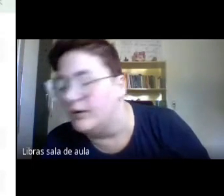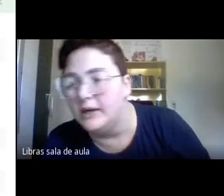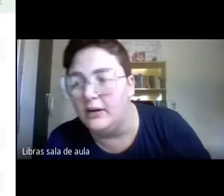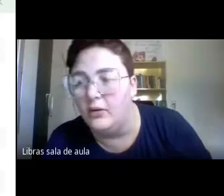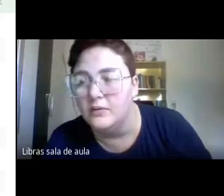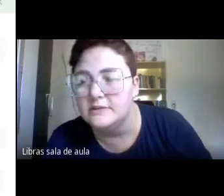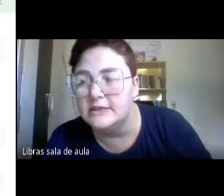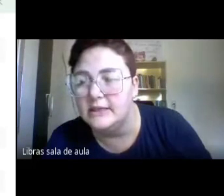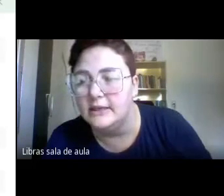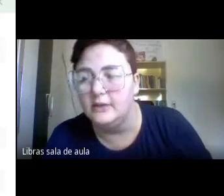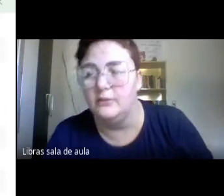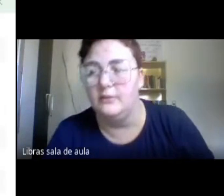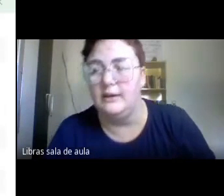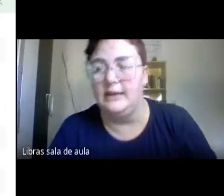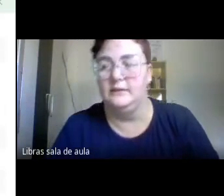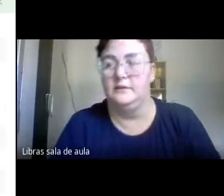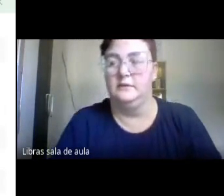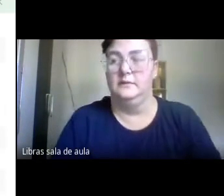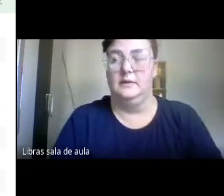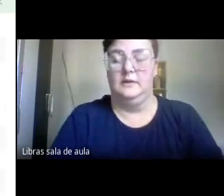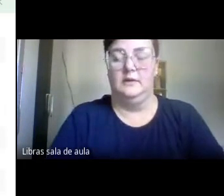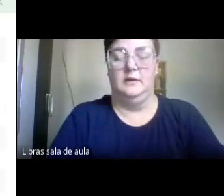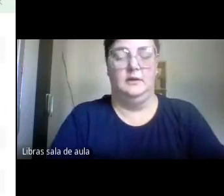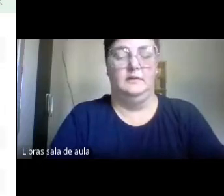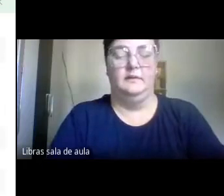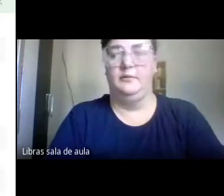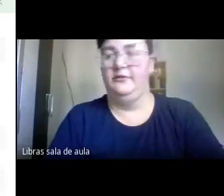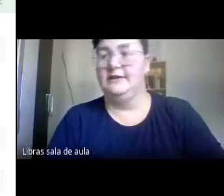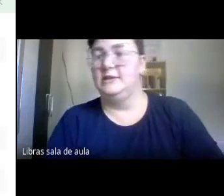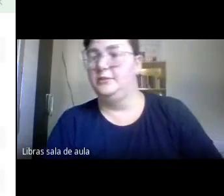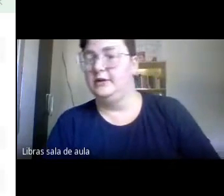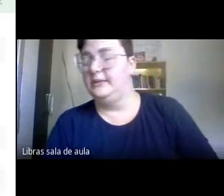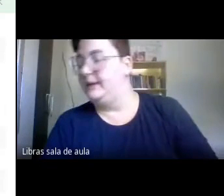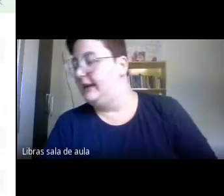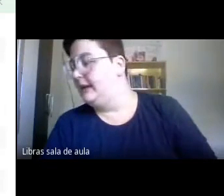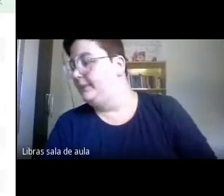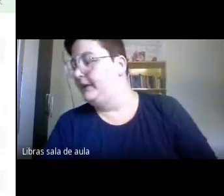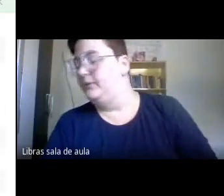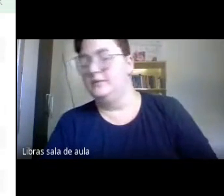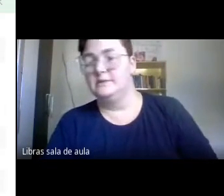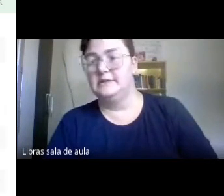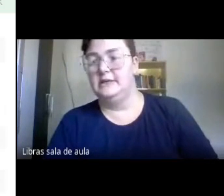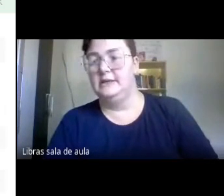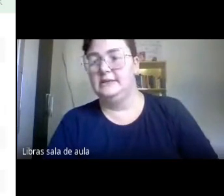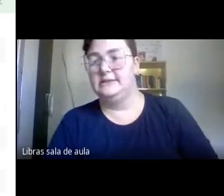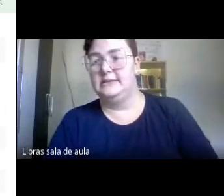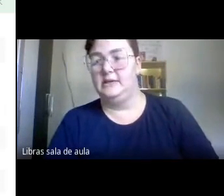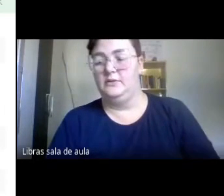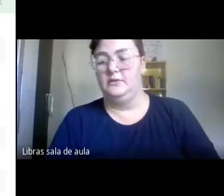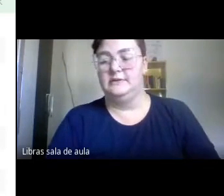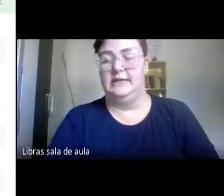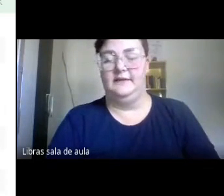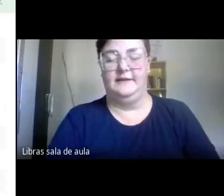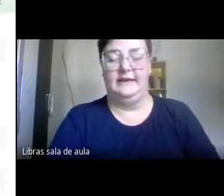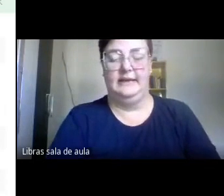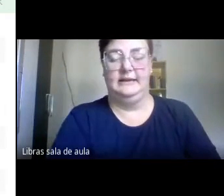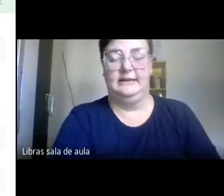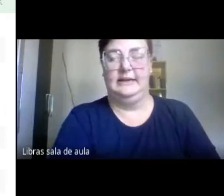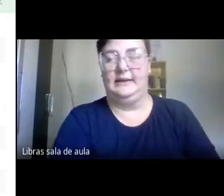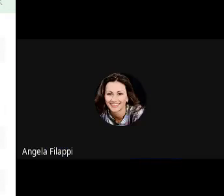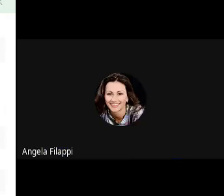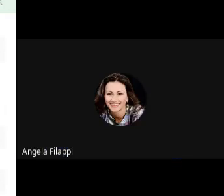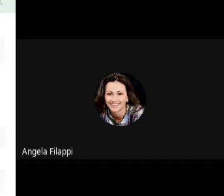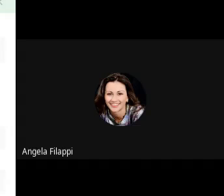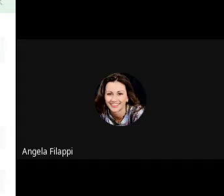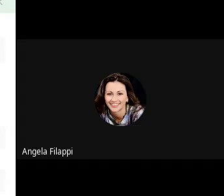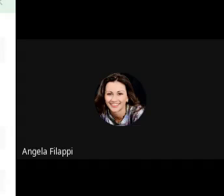são agora? 11h04. Vamos ver se eu programar ela para 11h05, se ela vai